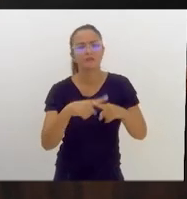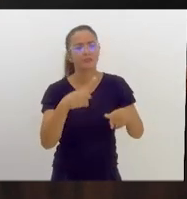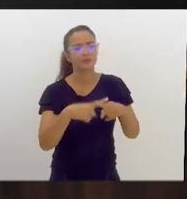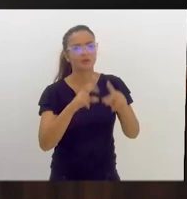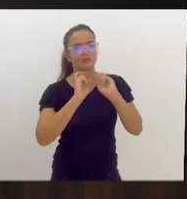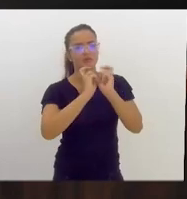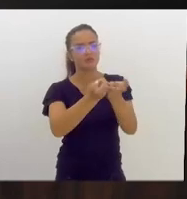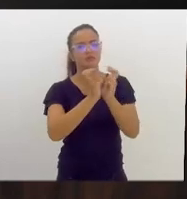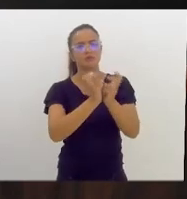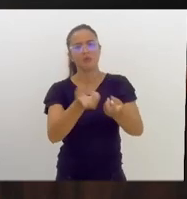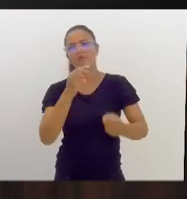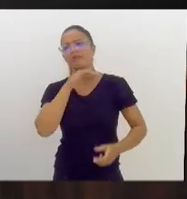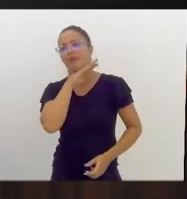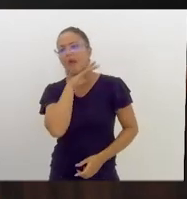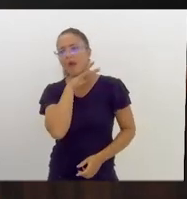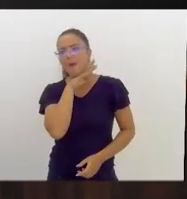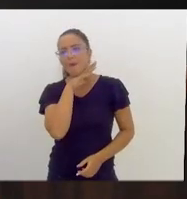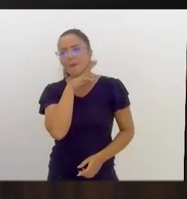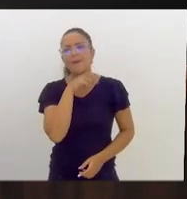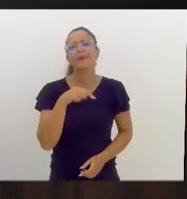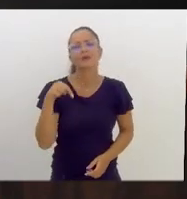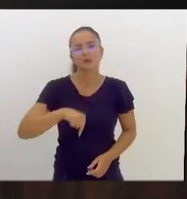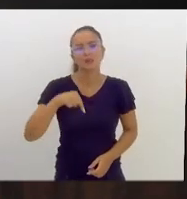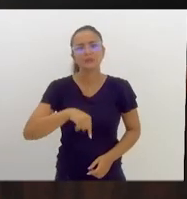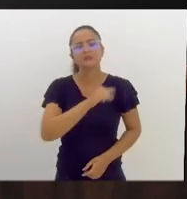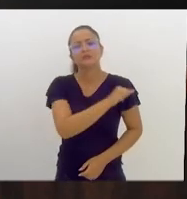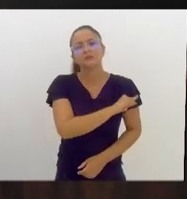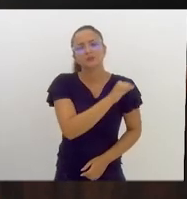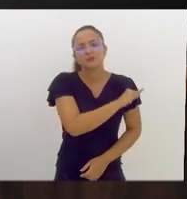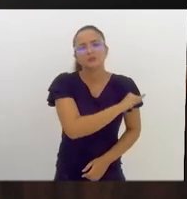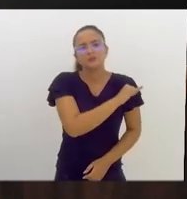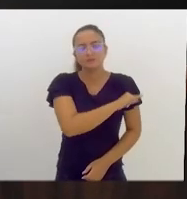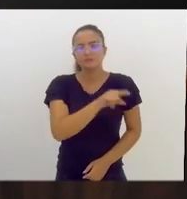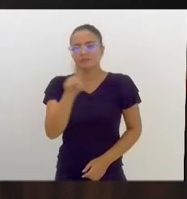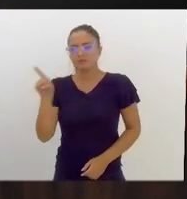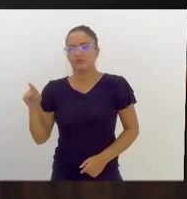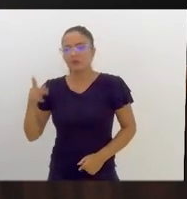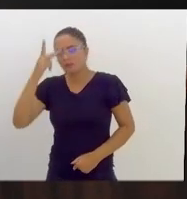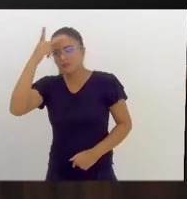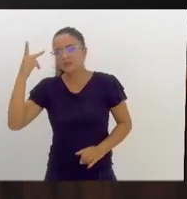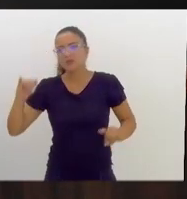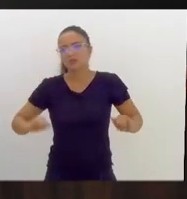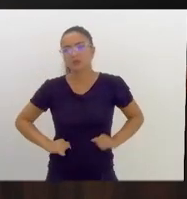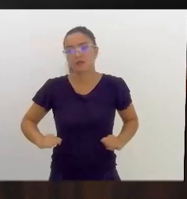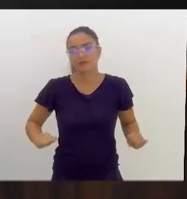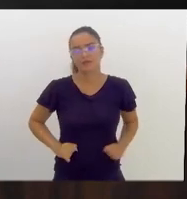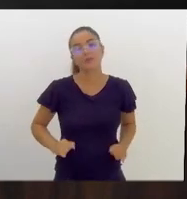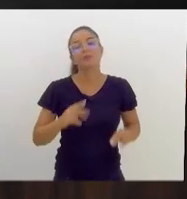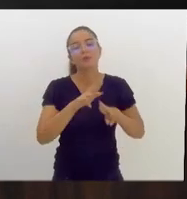de transporte ferroviário do Estado do Rio de Janeiro, Supervia.